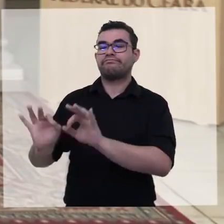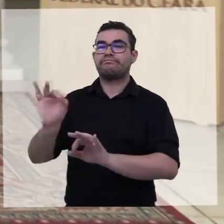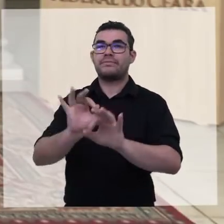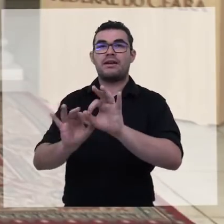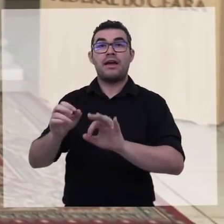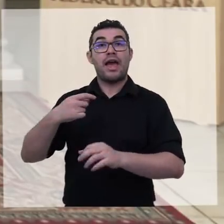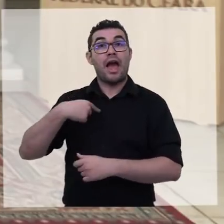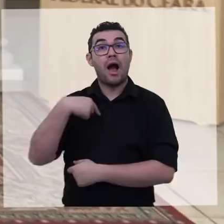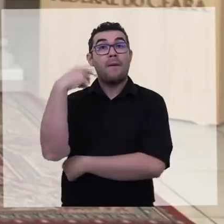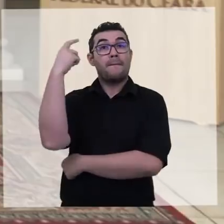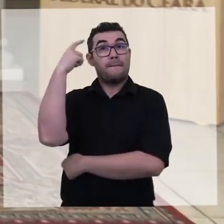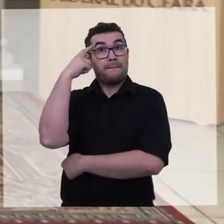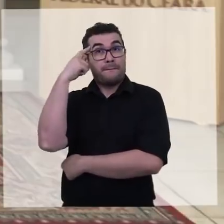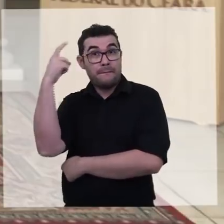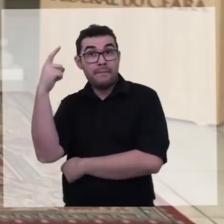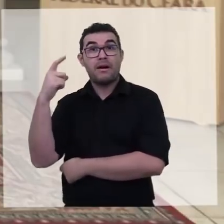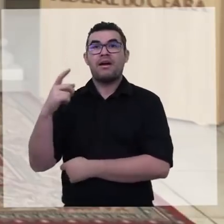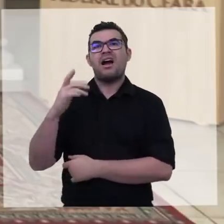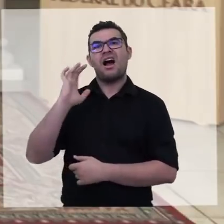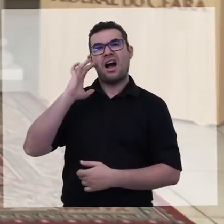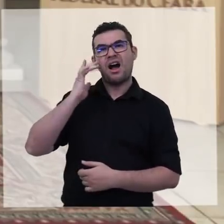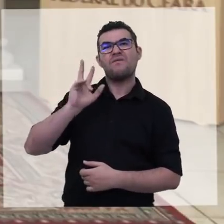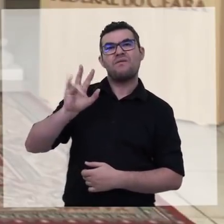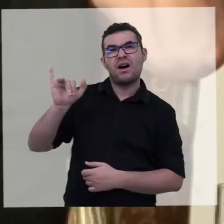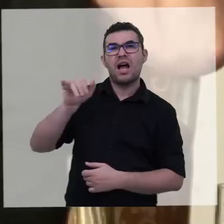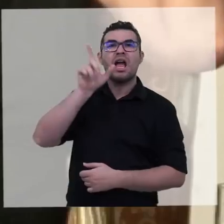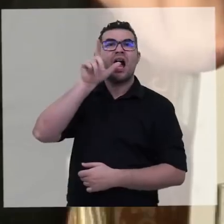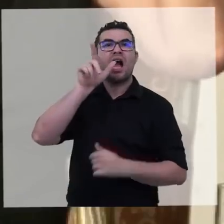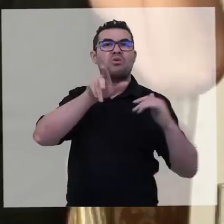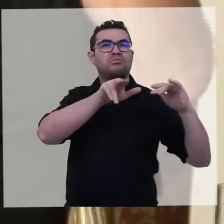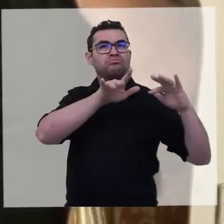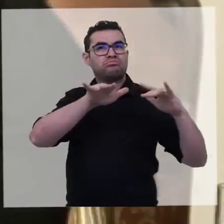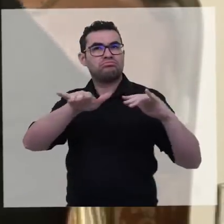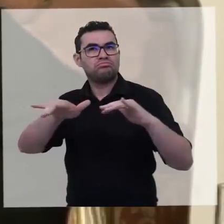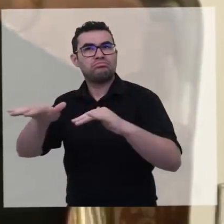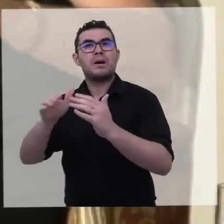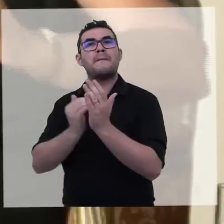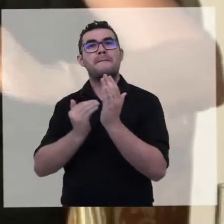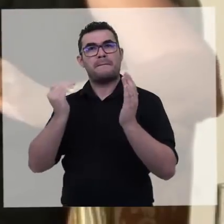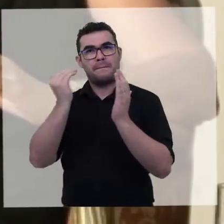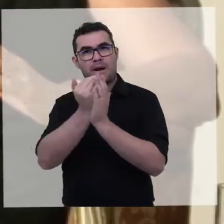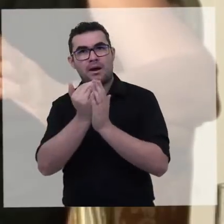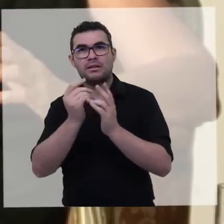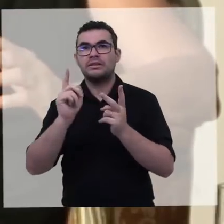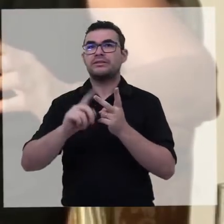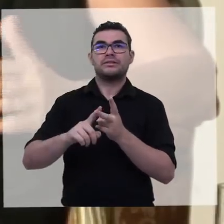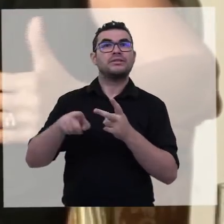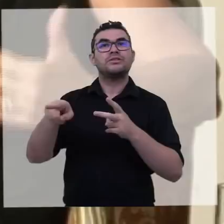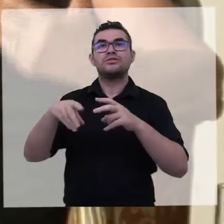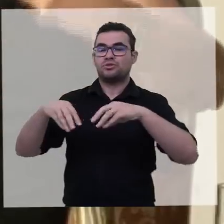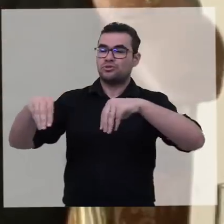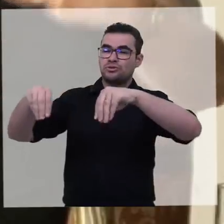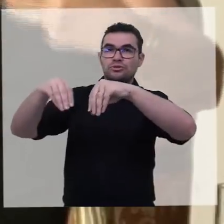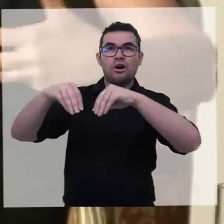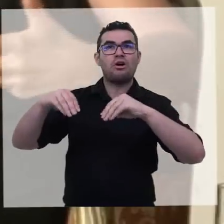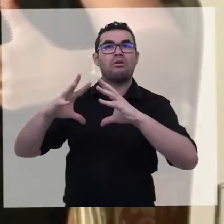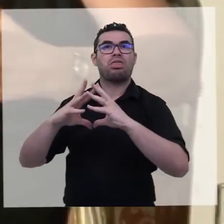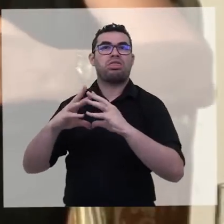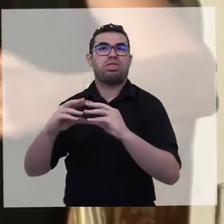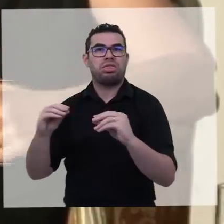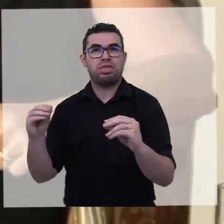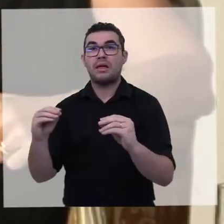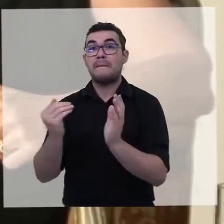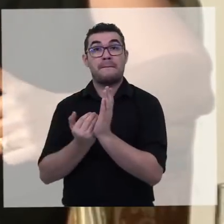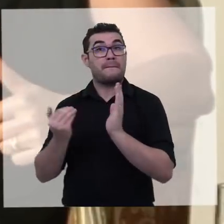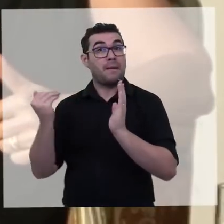eu esperava? Que o escoamento superficial ia ser maior, que a perda de solo ia ser maior, e existia